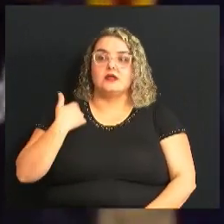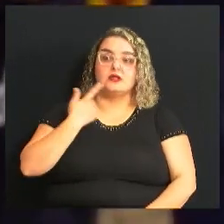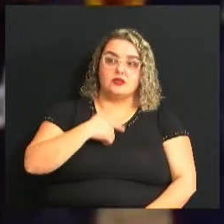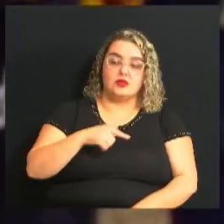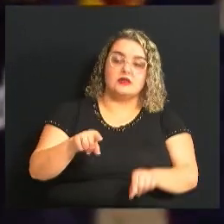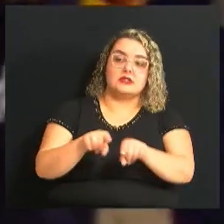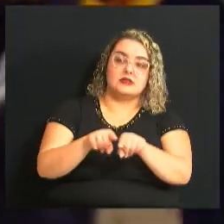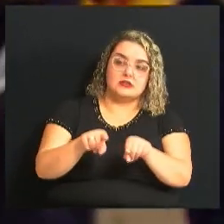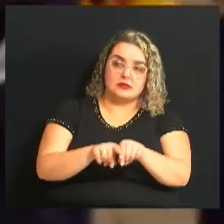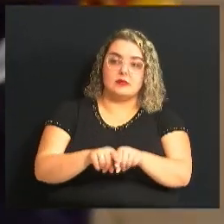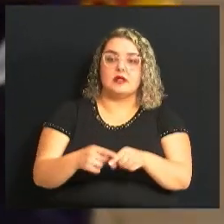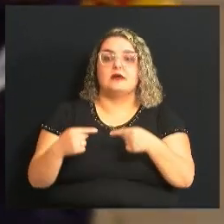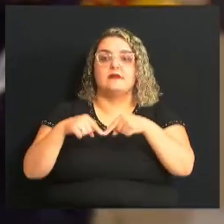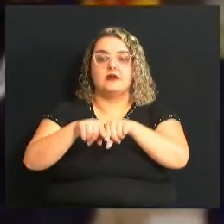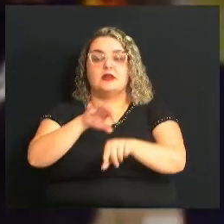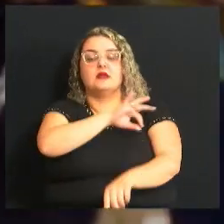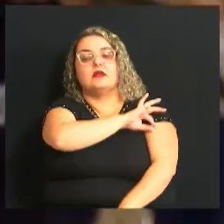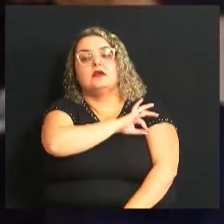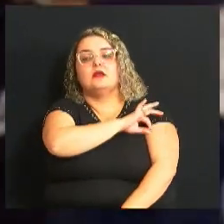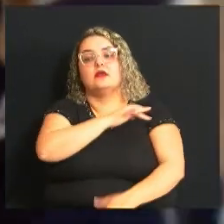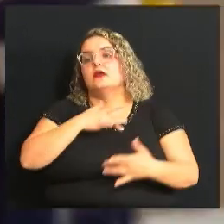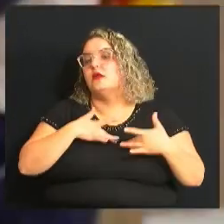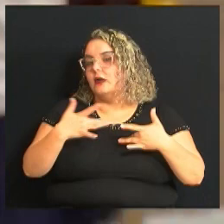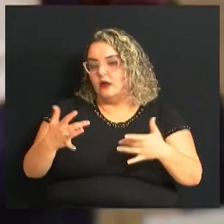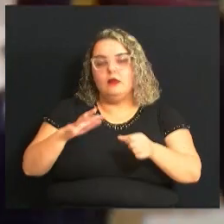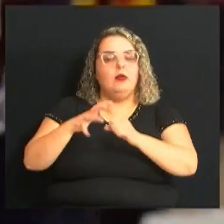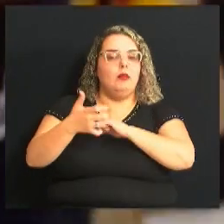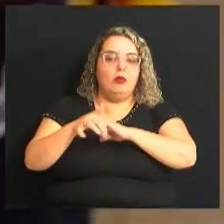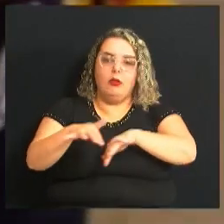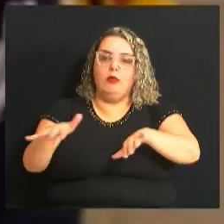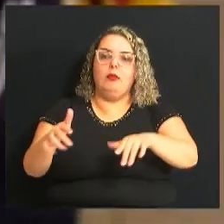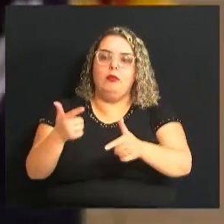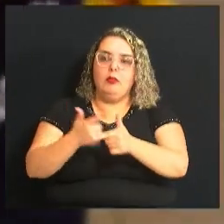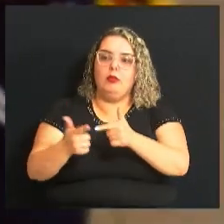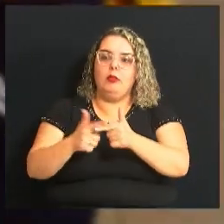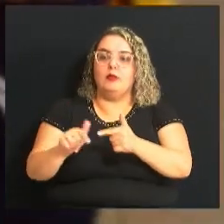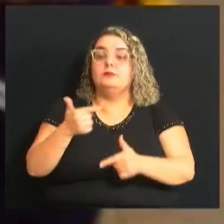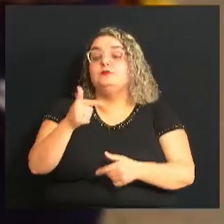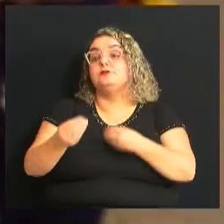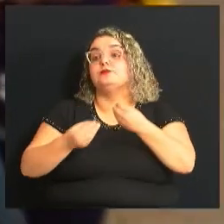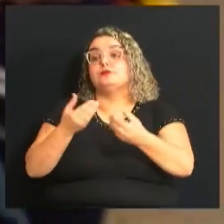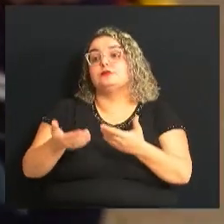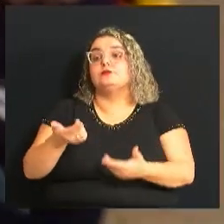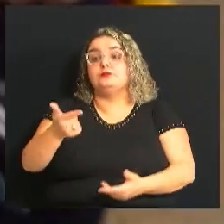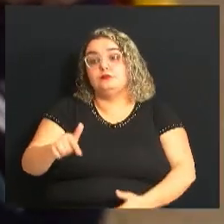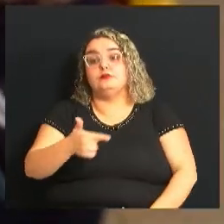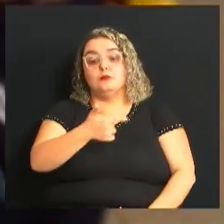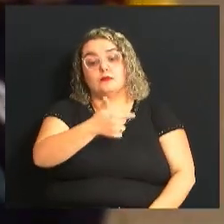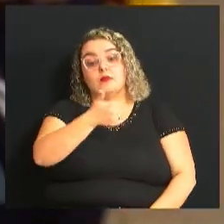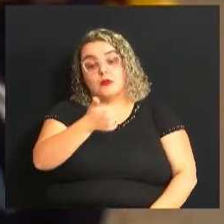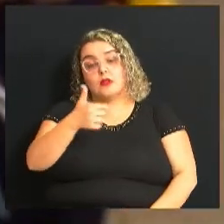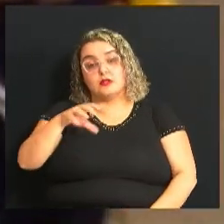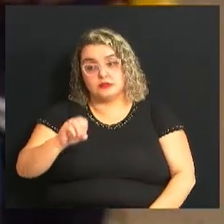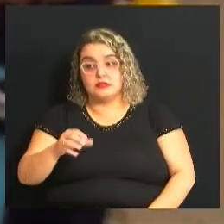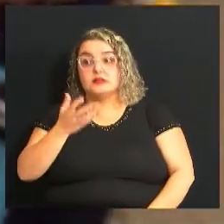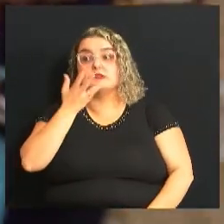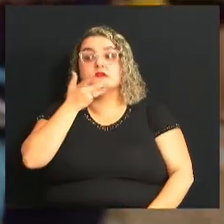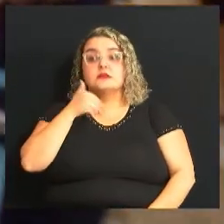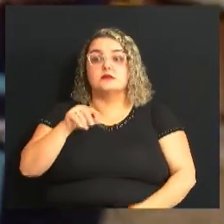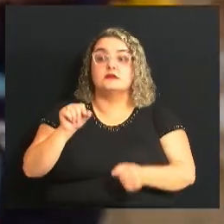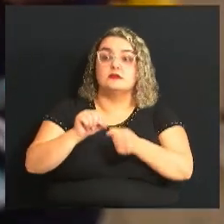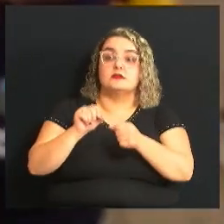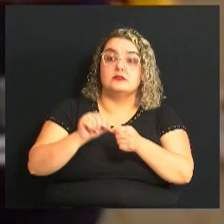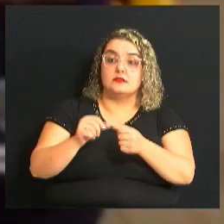de doações, tendo em vista a pandemia, que trouxe muito caos, não dá para a gente manter essas 210 crianças, então nós fazemos